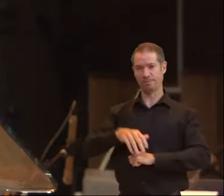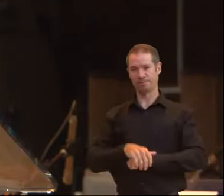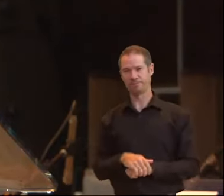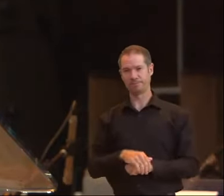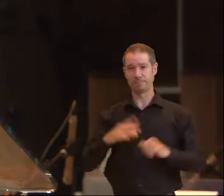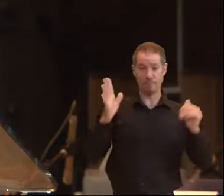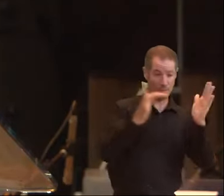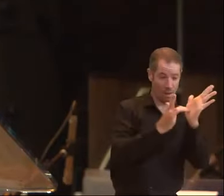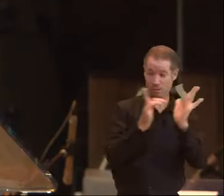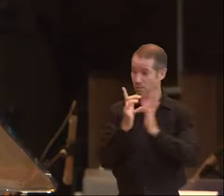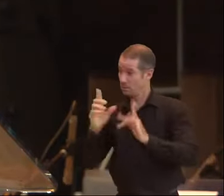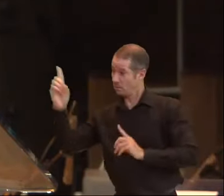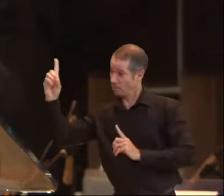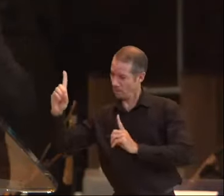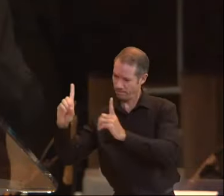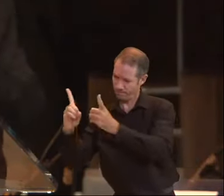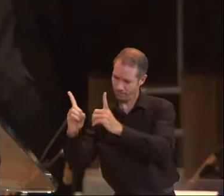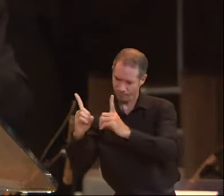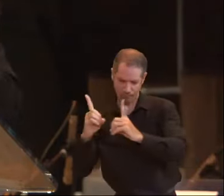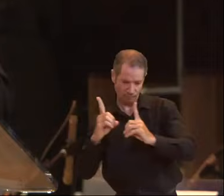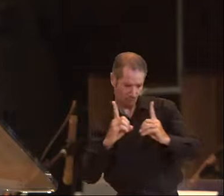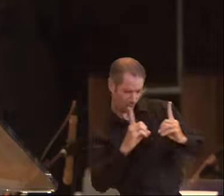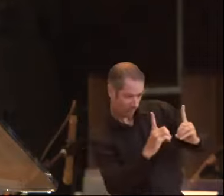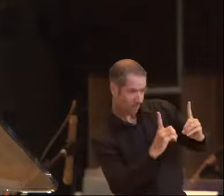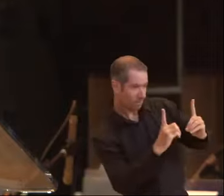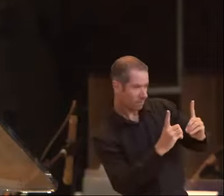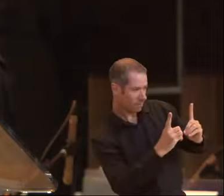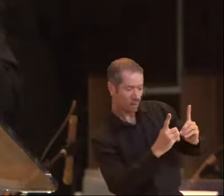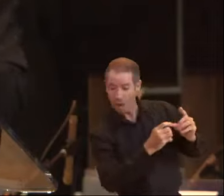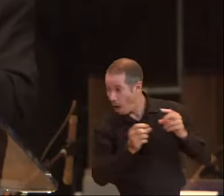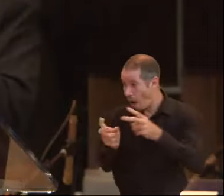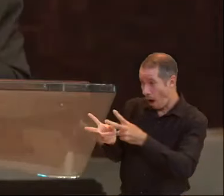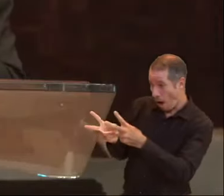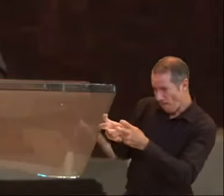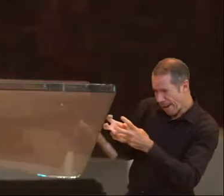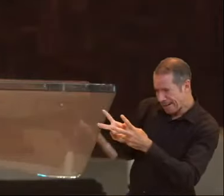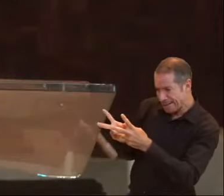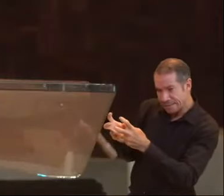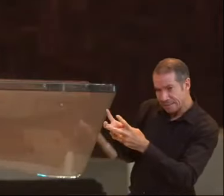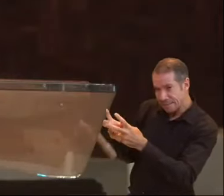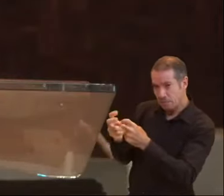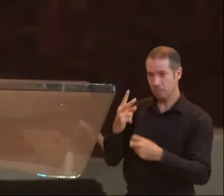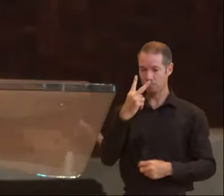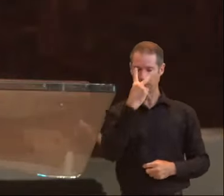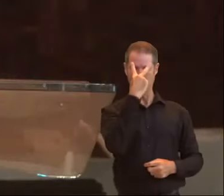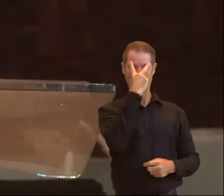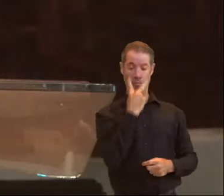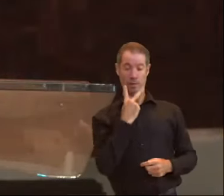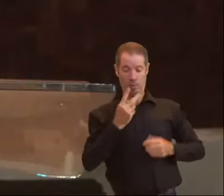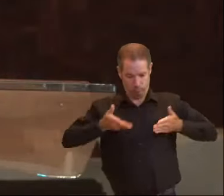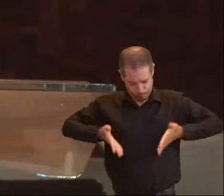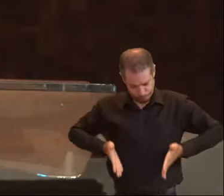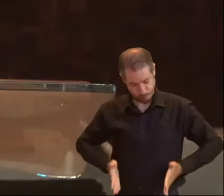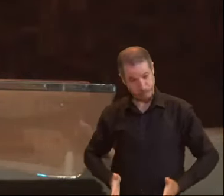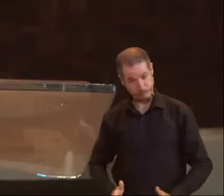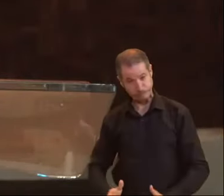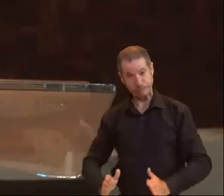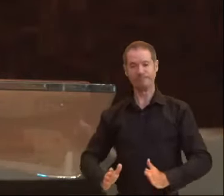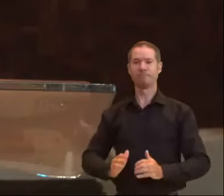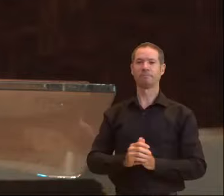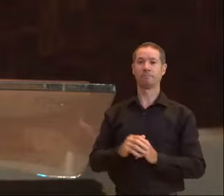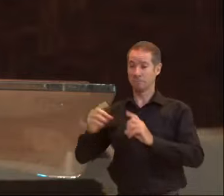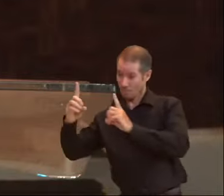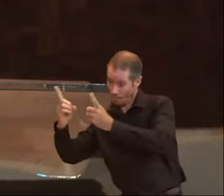quando Jesus vem com os seus discípulos e eles percebem um cego de nascença. E